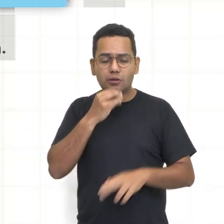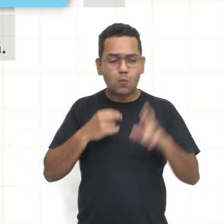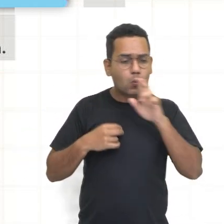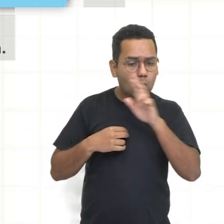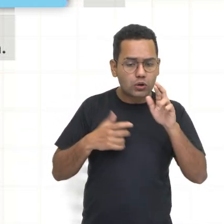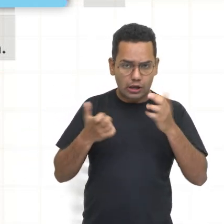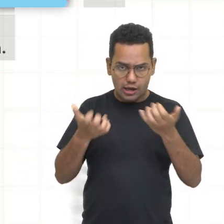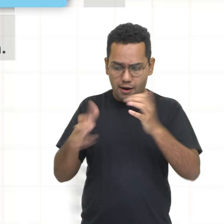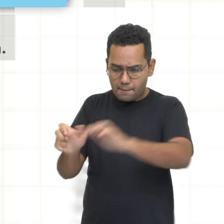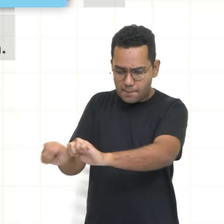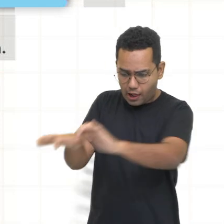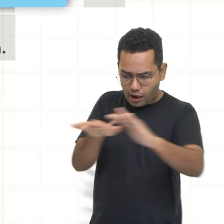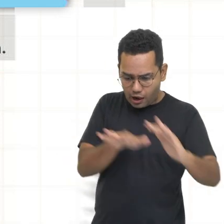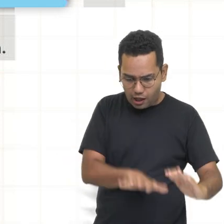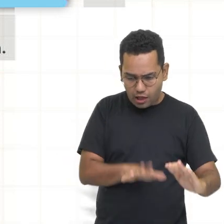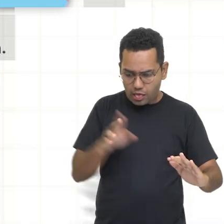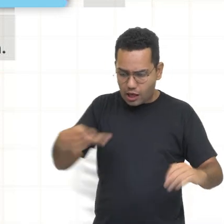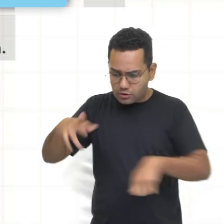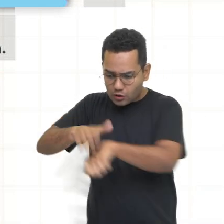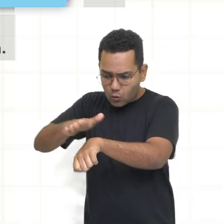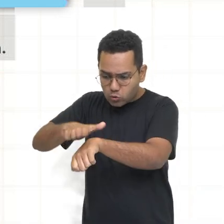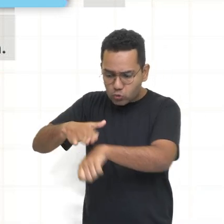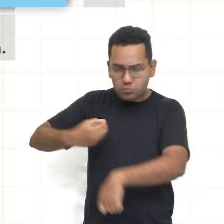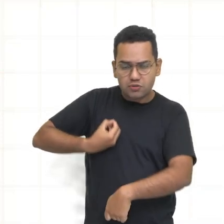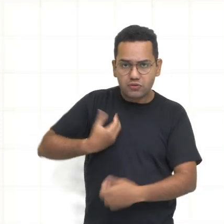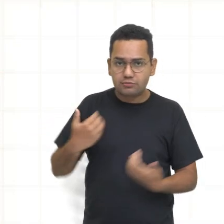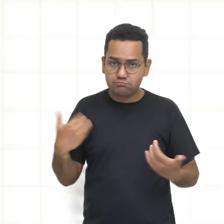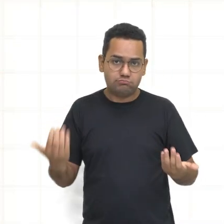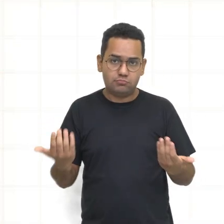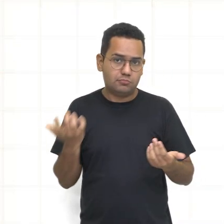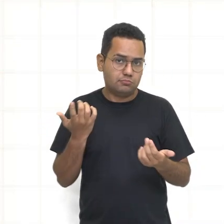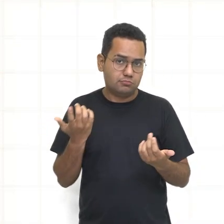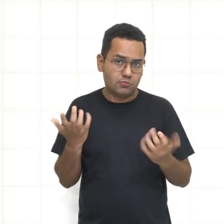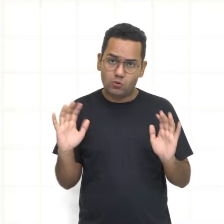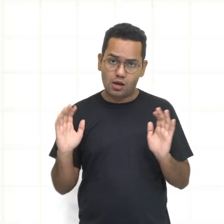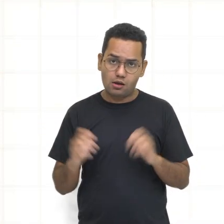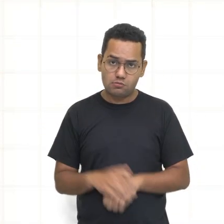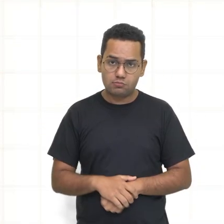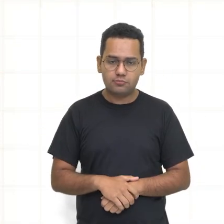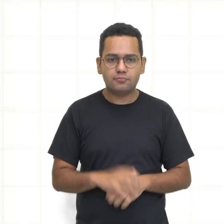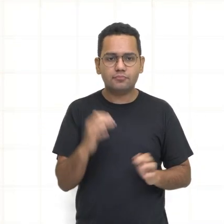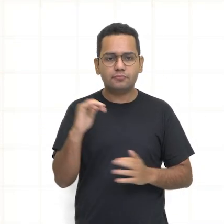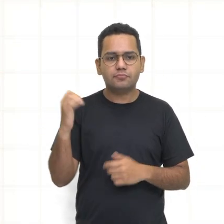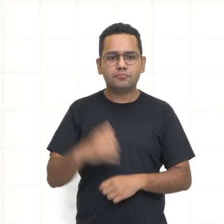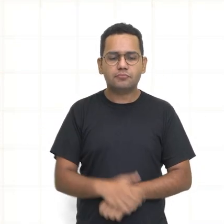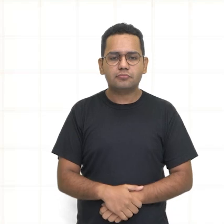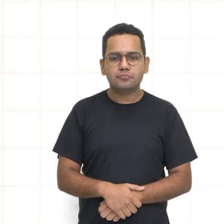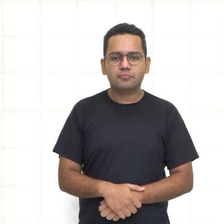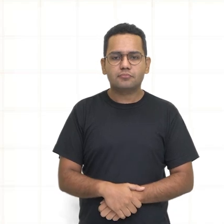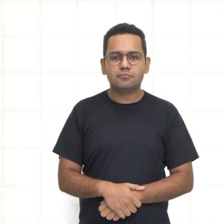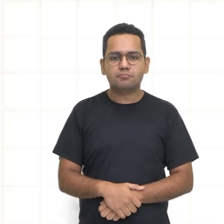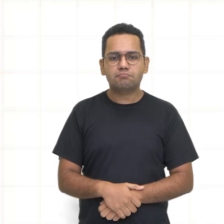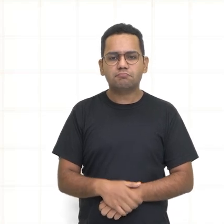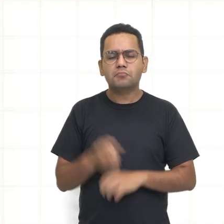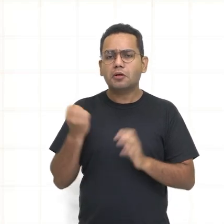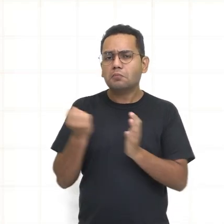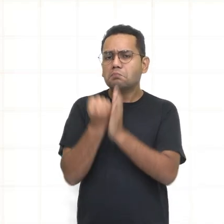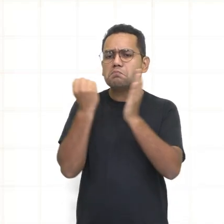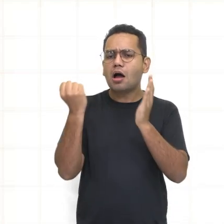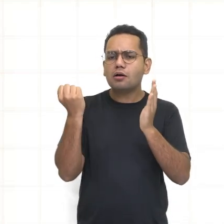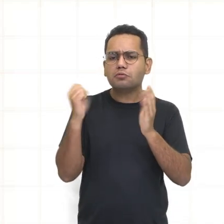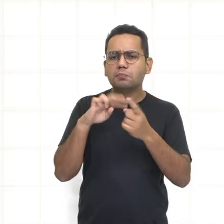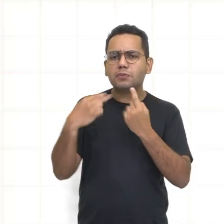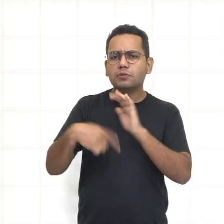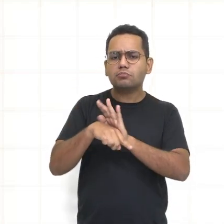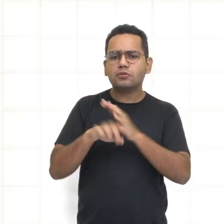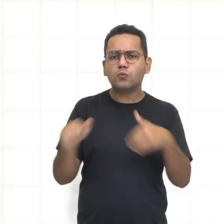né, o território ucraniano viver a sua autonomia. Quais são as consequências? Milhões